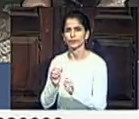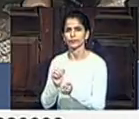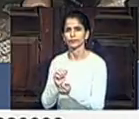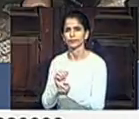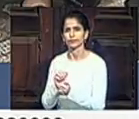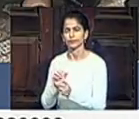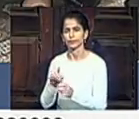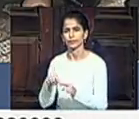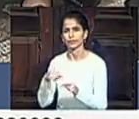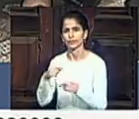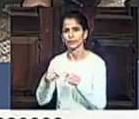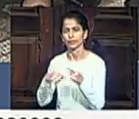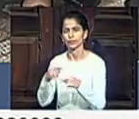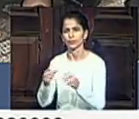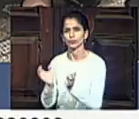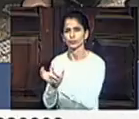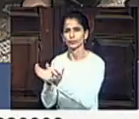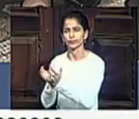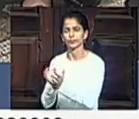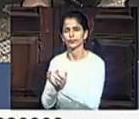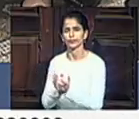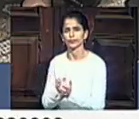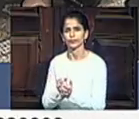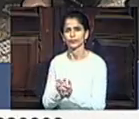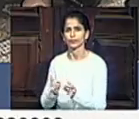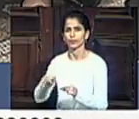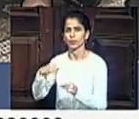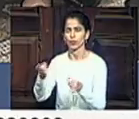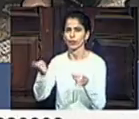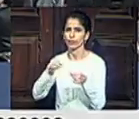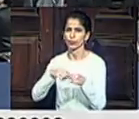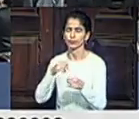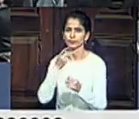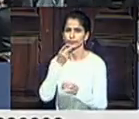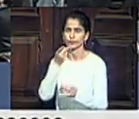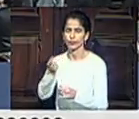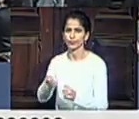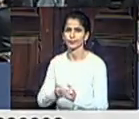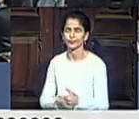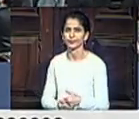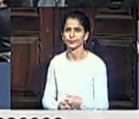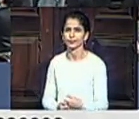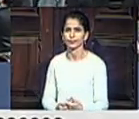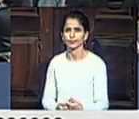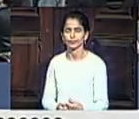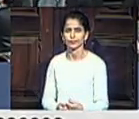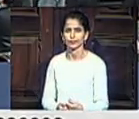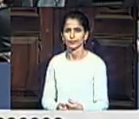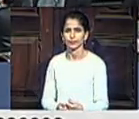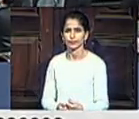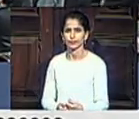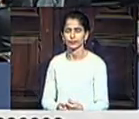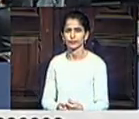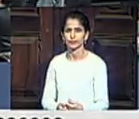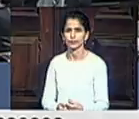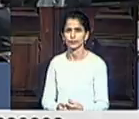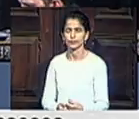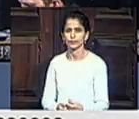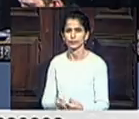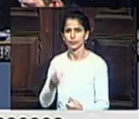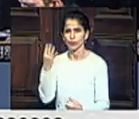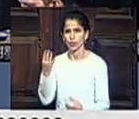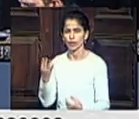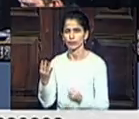mérito, né, mas na comissão aqui eu acompanho o voto favorável. Quanto deu? Acabou?